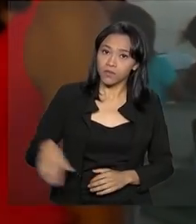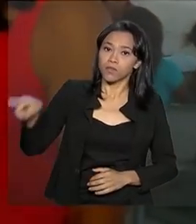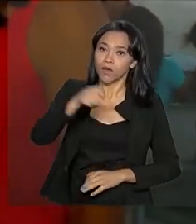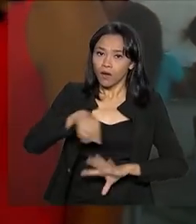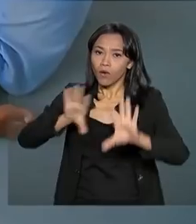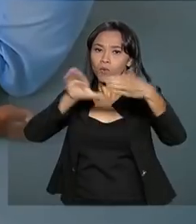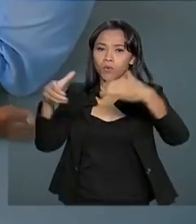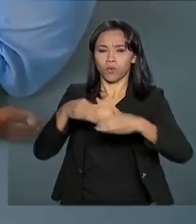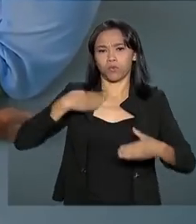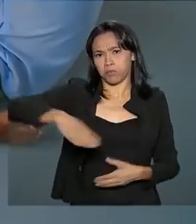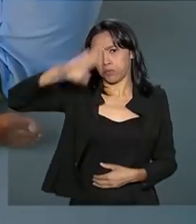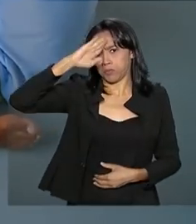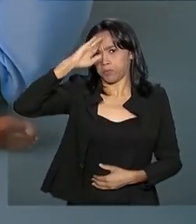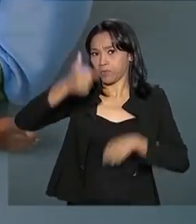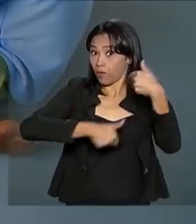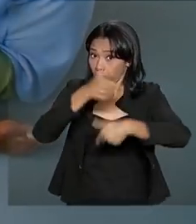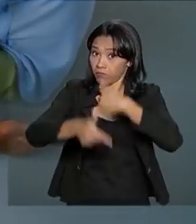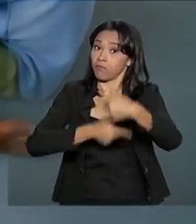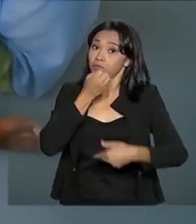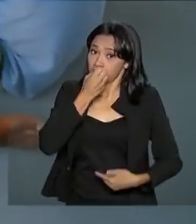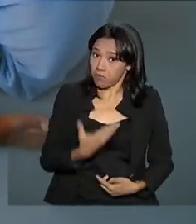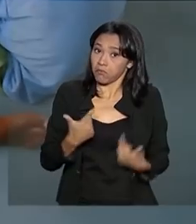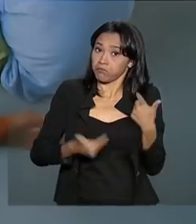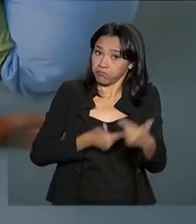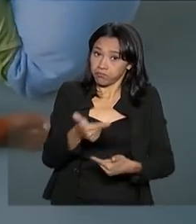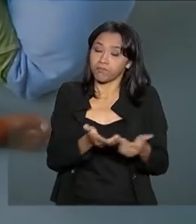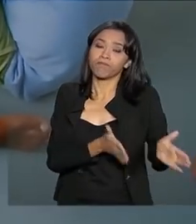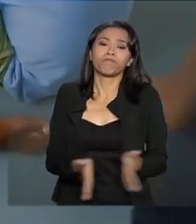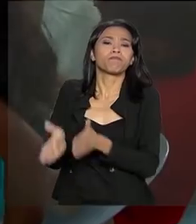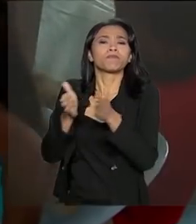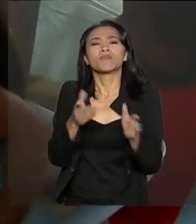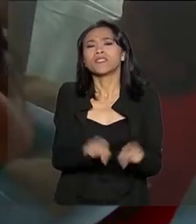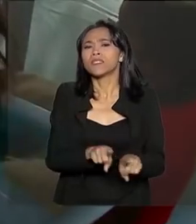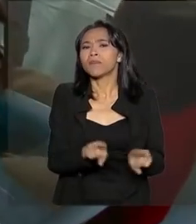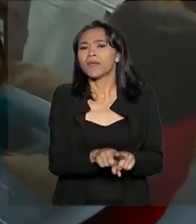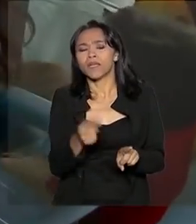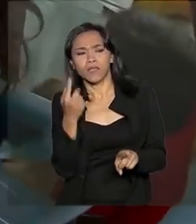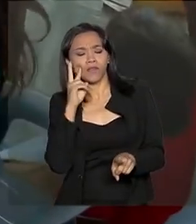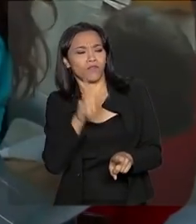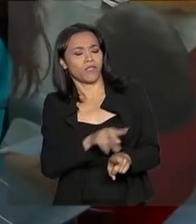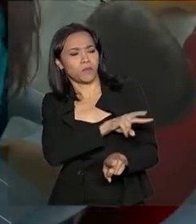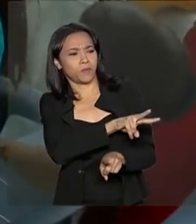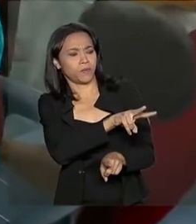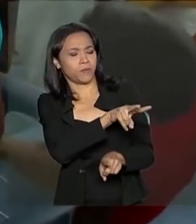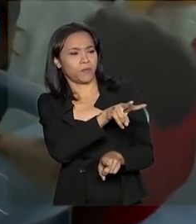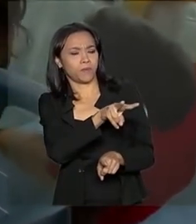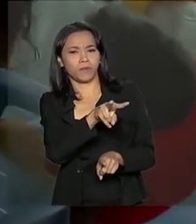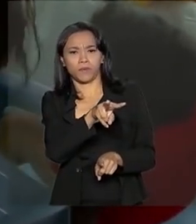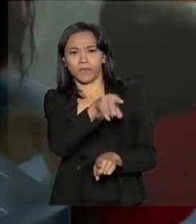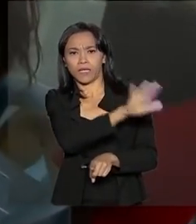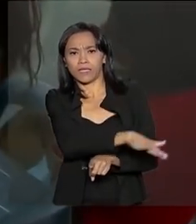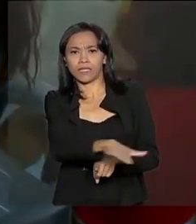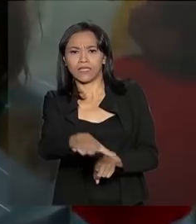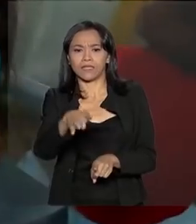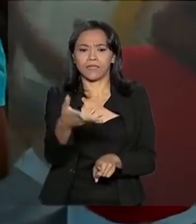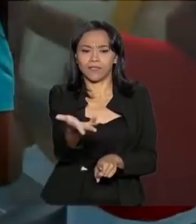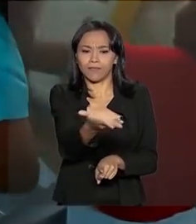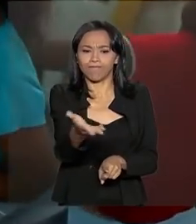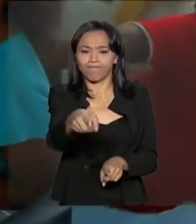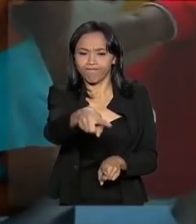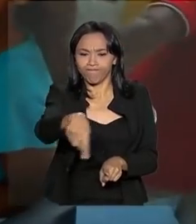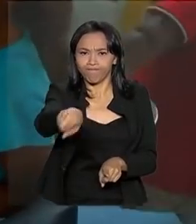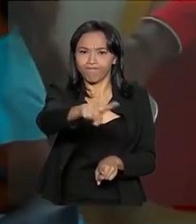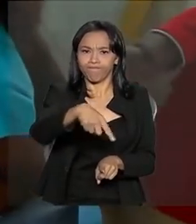Armadas, que estão fazendo um trabalho muito bonito. E por outro lado, estou vendo as necessidades prementes das crianças no que